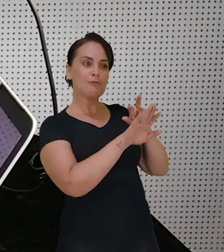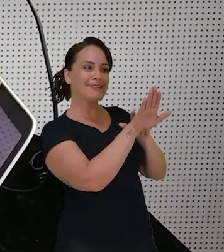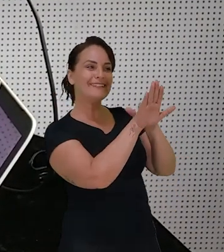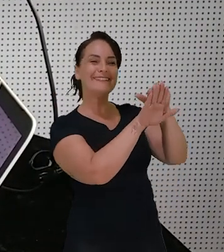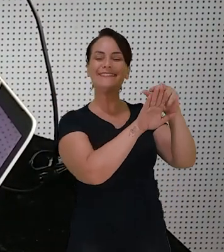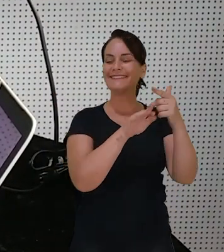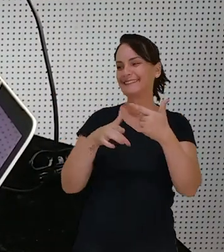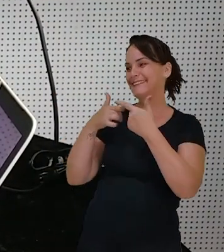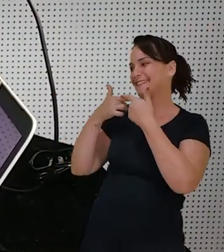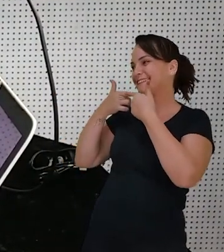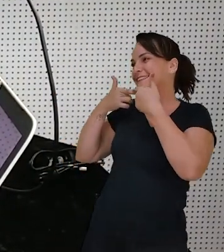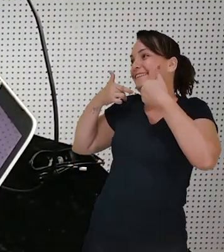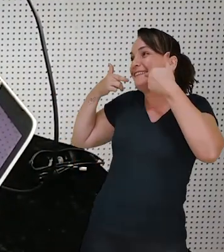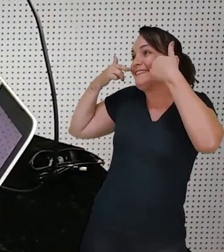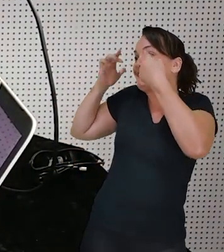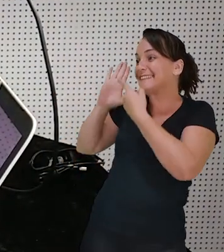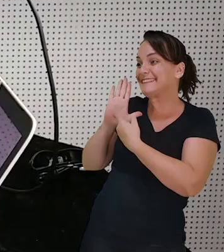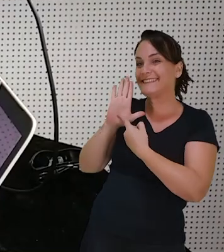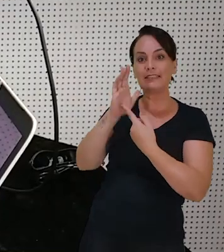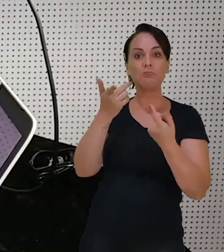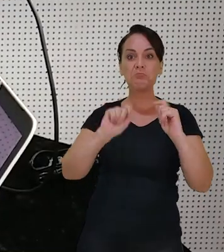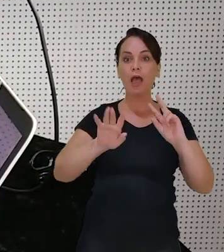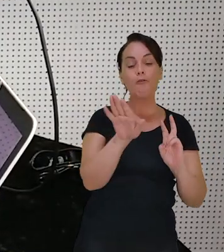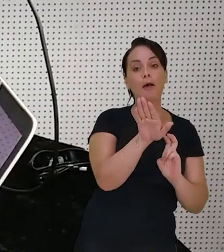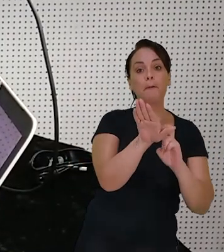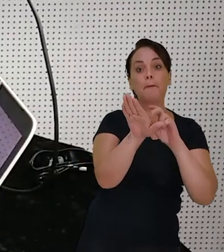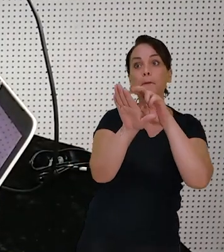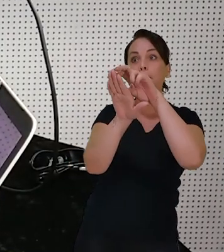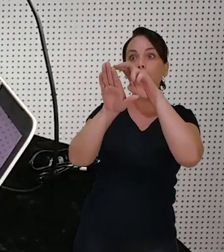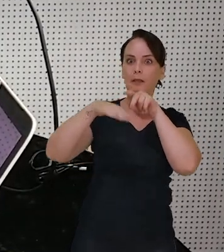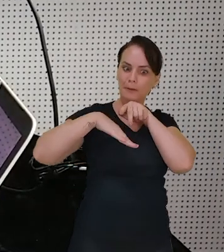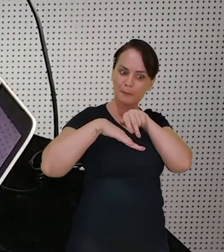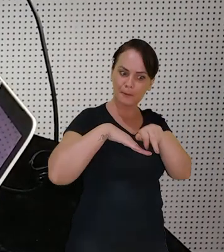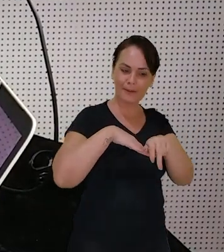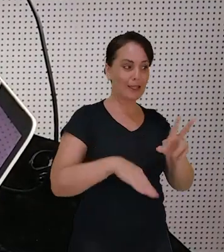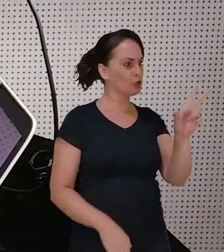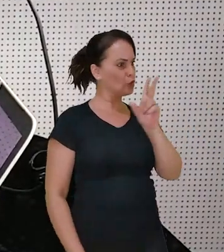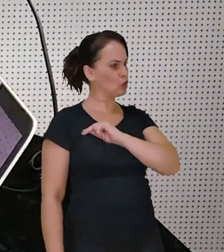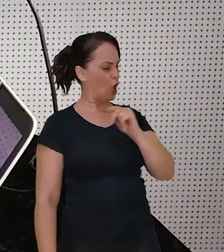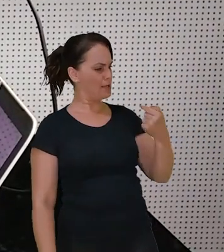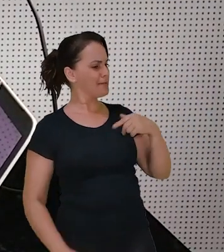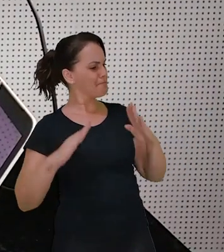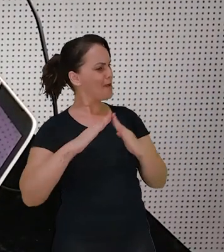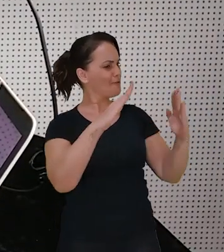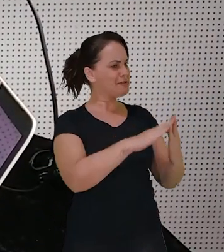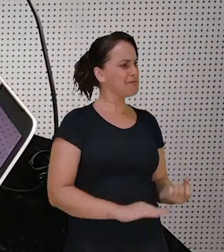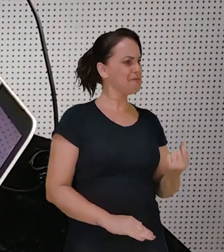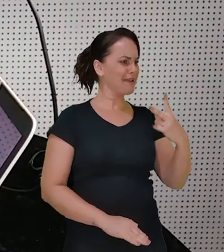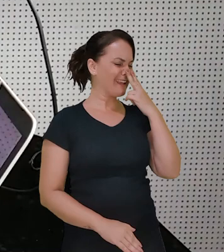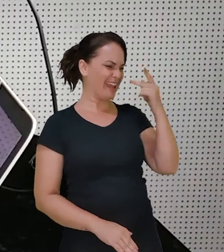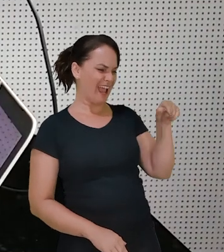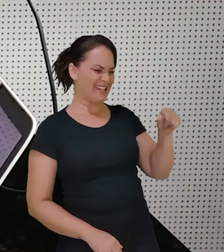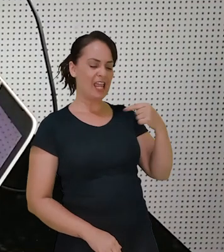para mim, foi me mostrando que conseguia subir e descer sozinho. Nossa, como meu vizinho é incrível! Achei que